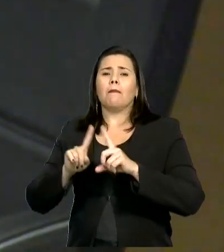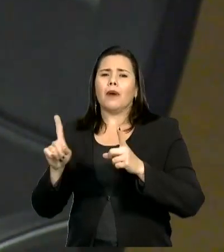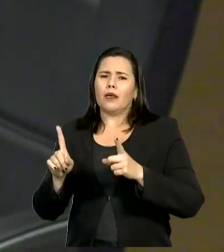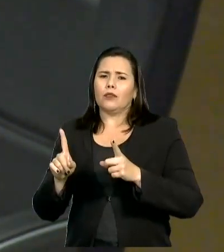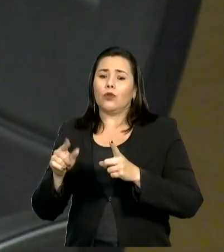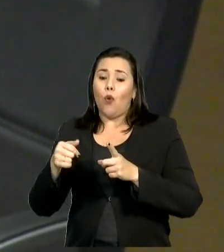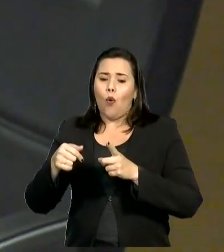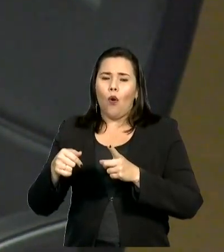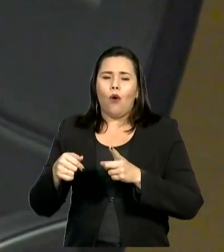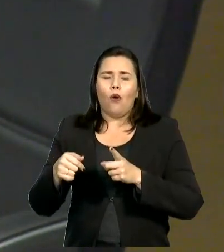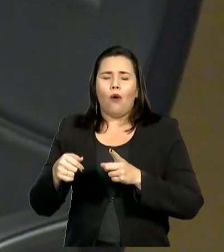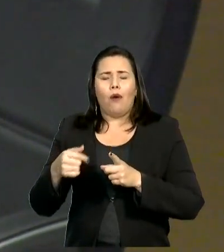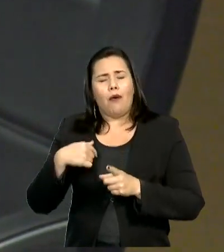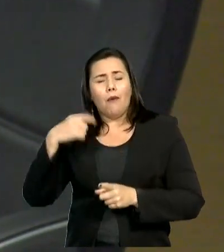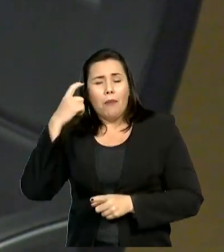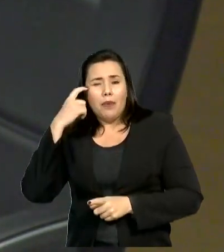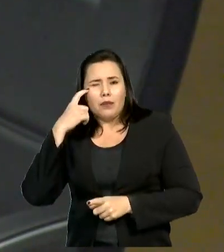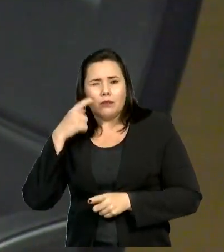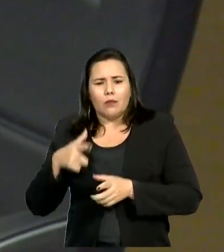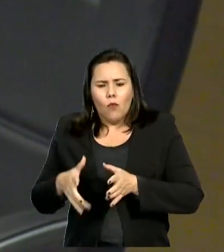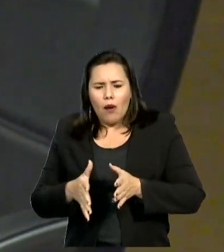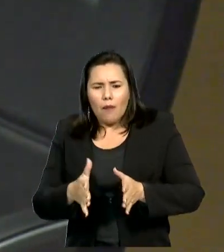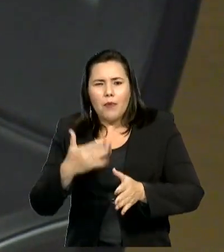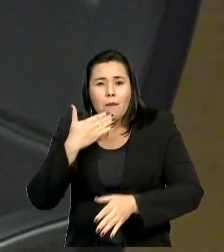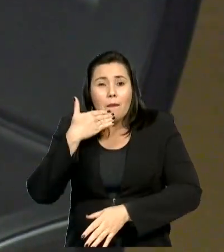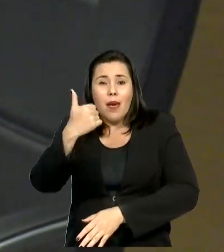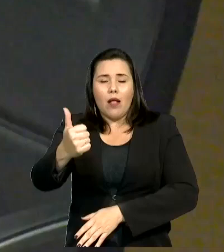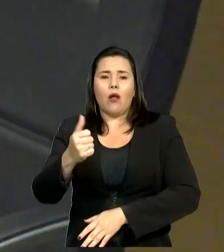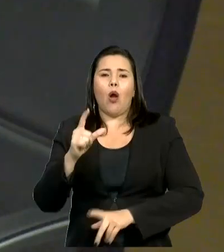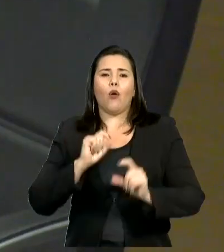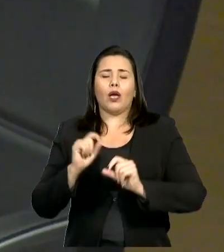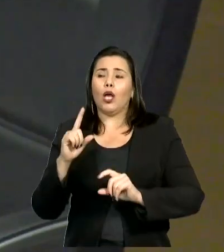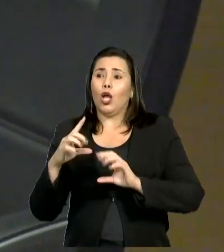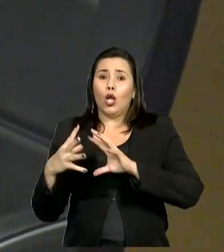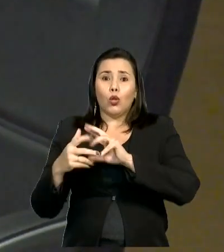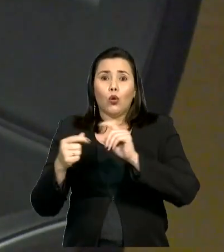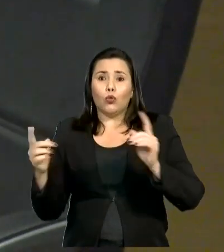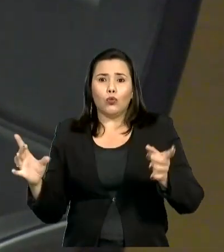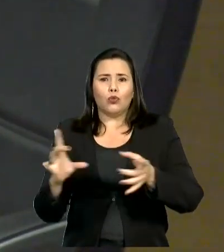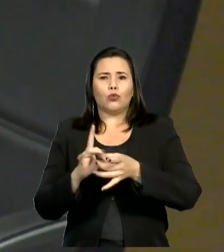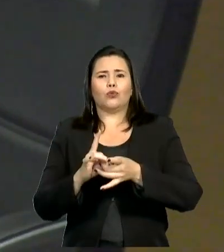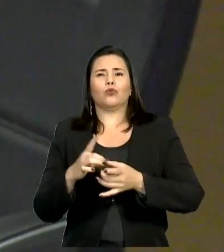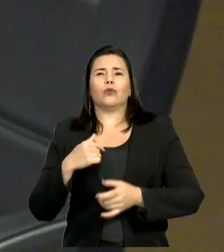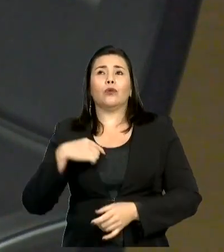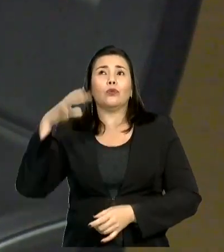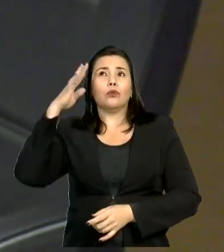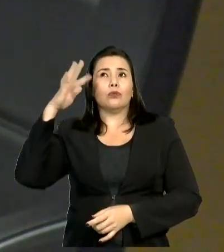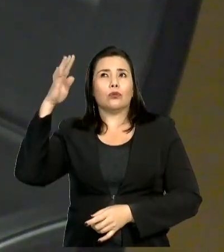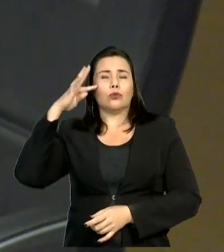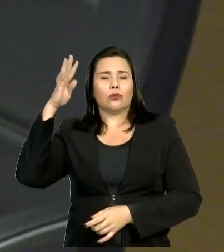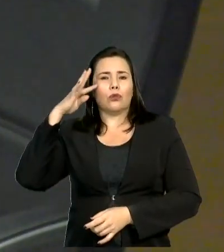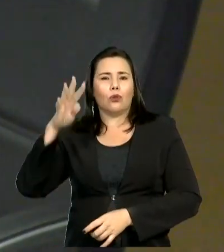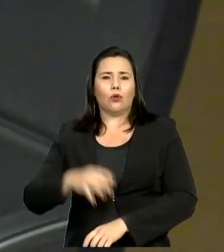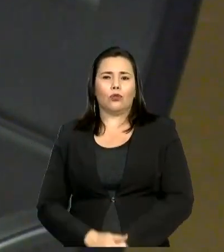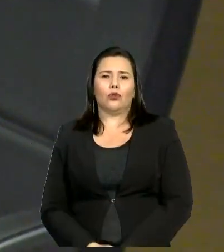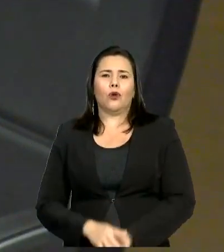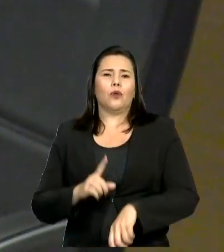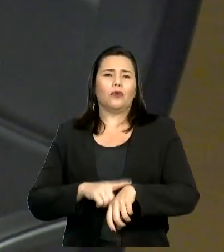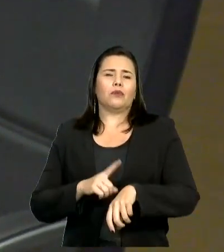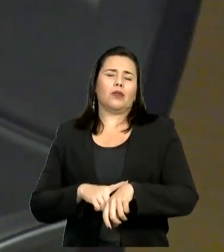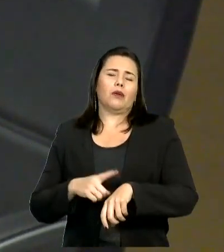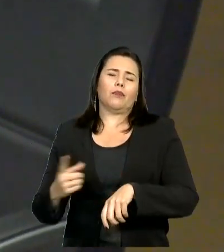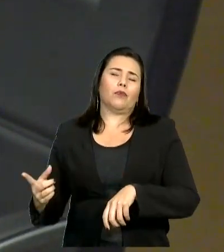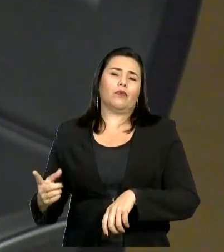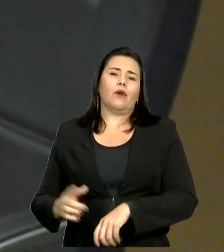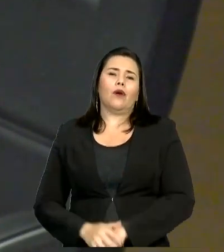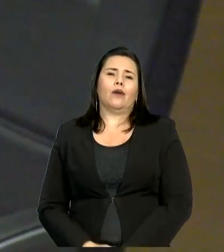o melhor ideal. Eu sonho com a volta do tempo, que eu acho que foi, de uns 10